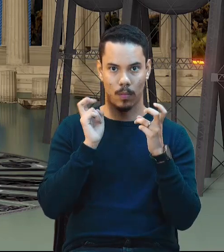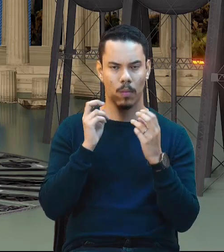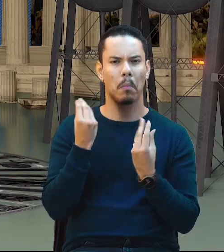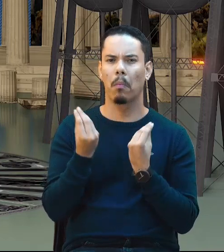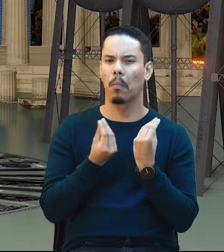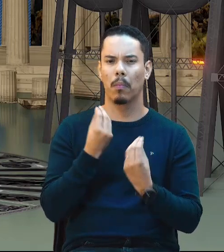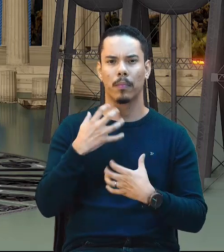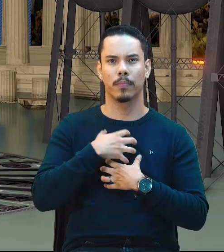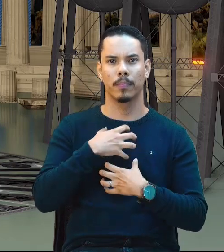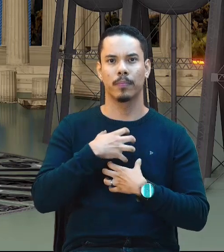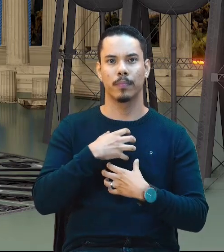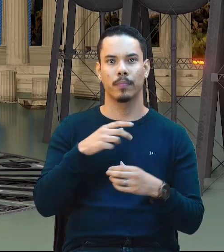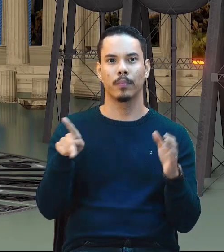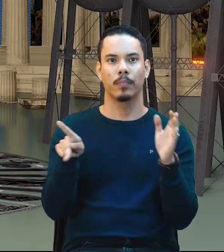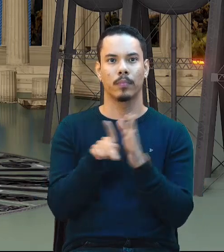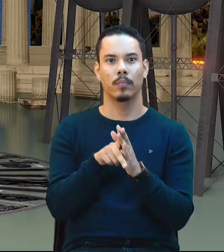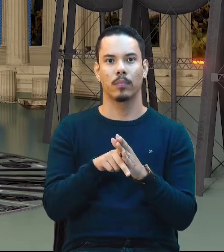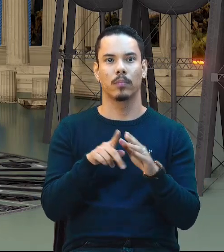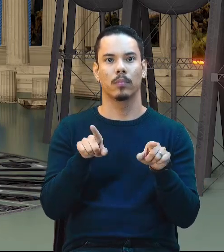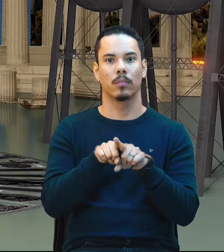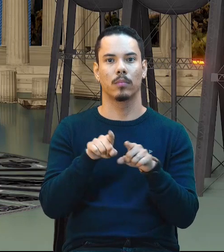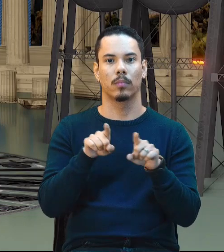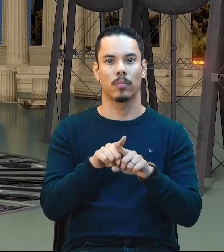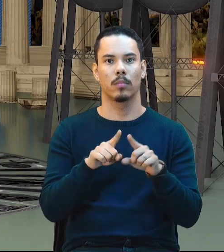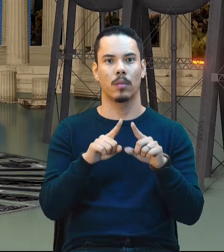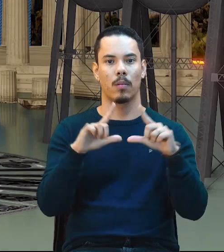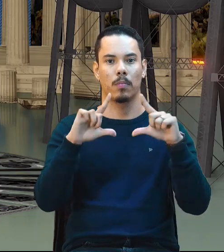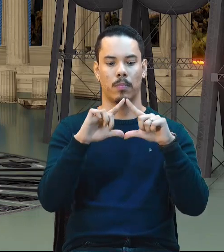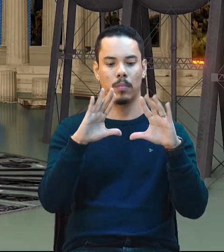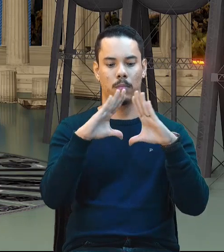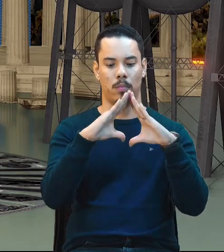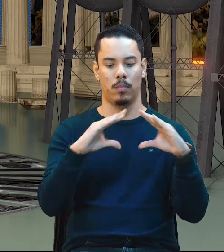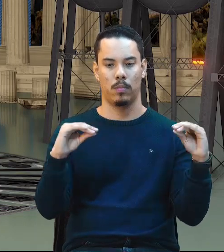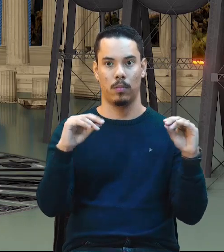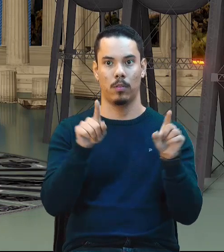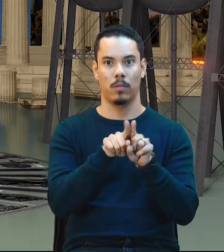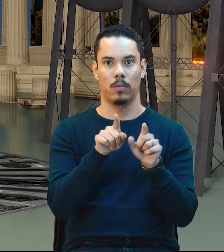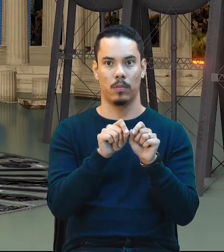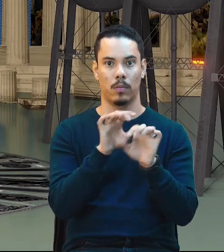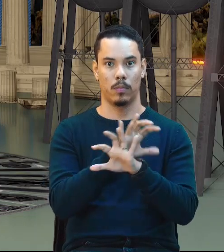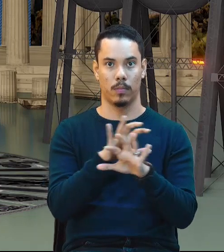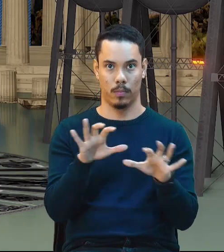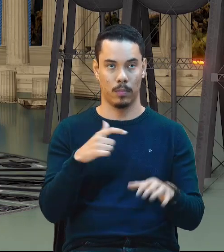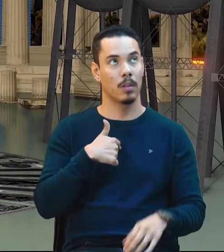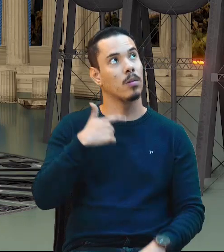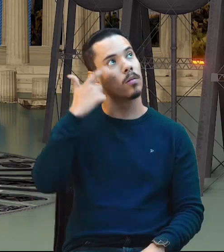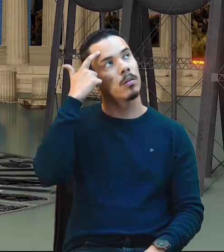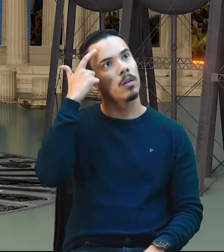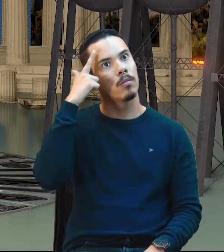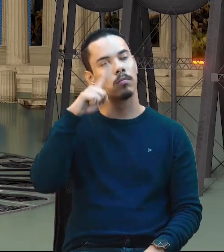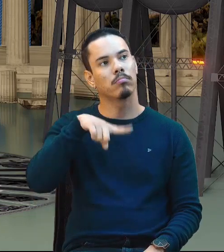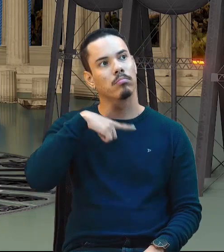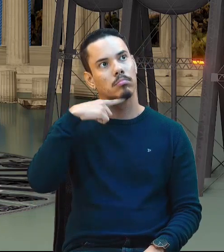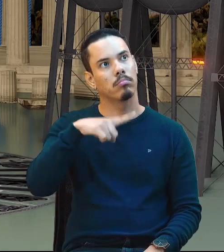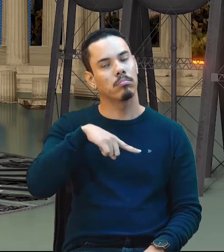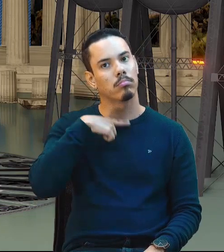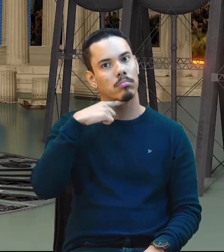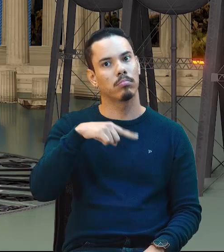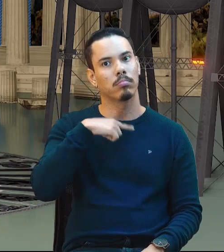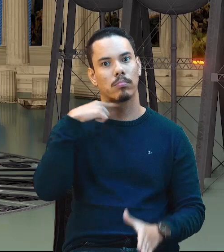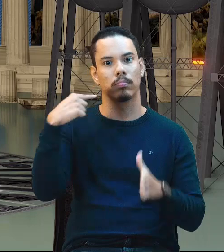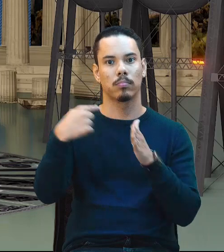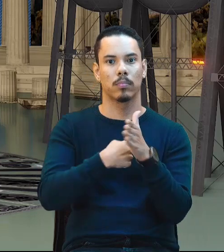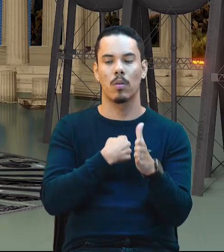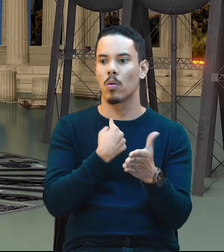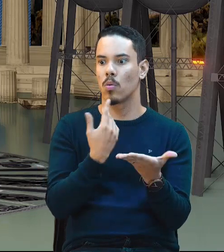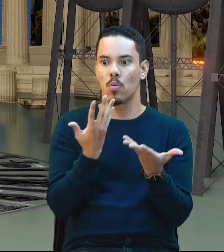das pirâmides, né? Fazendo reflexão. Gente, eu estava aqui me indagando e perguntando qual o sentido